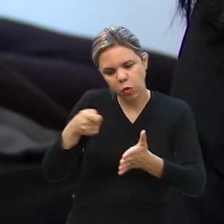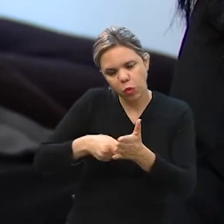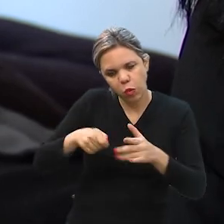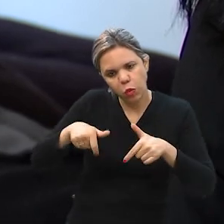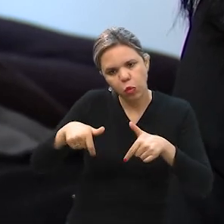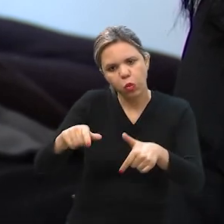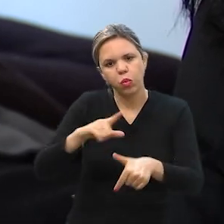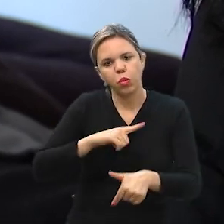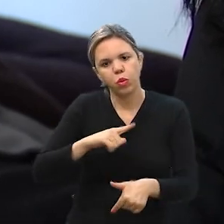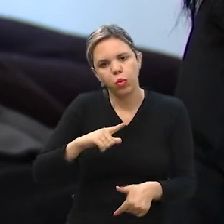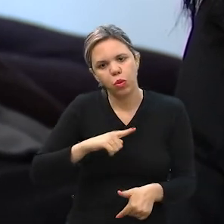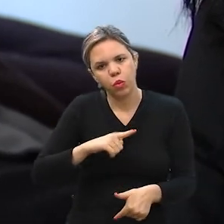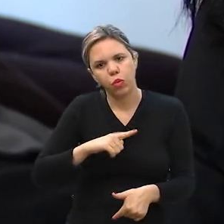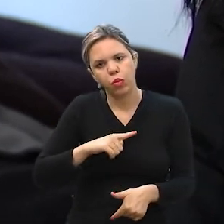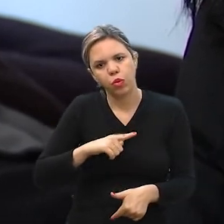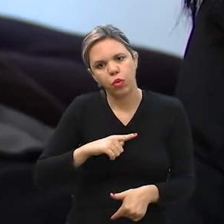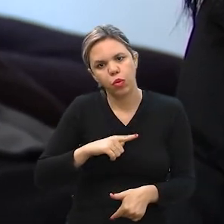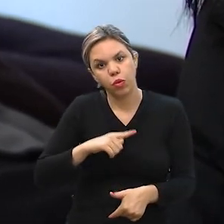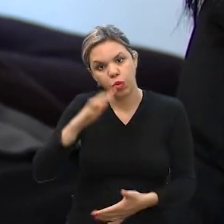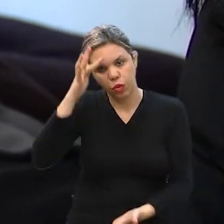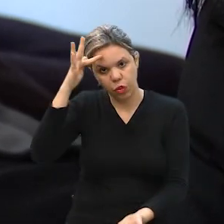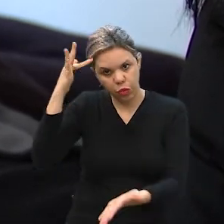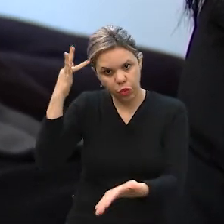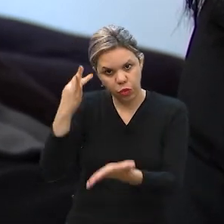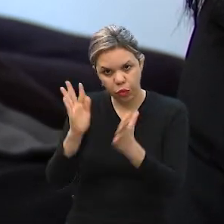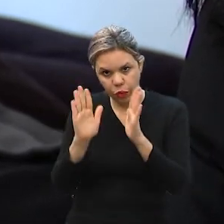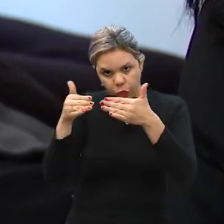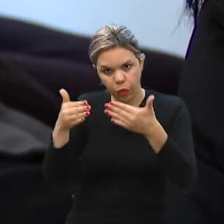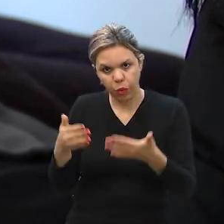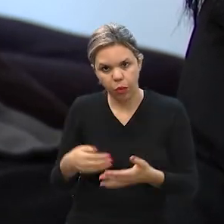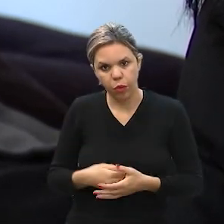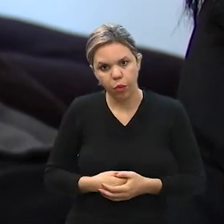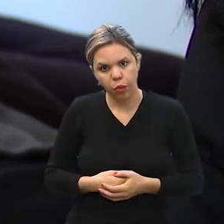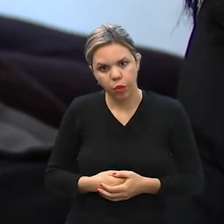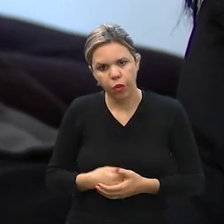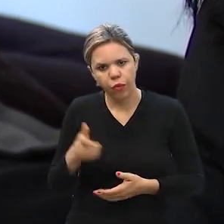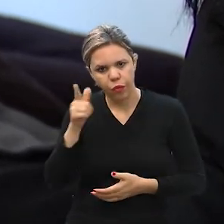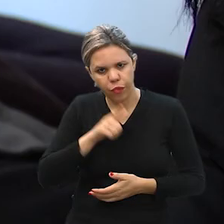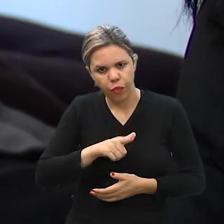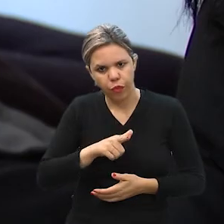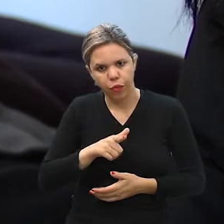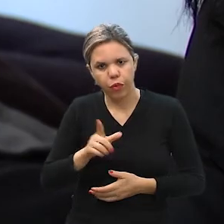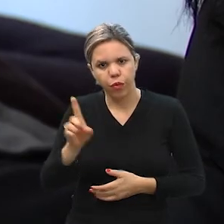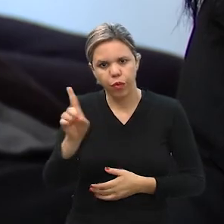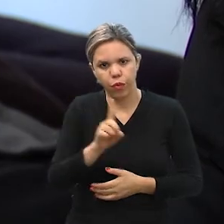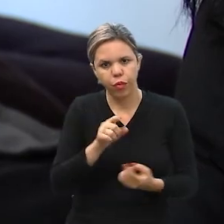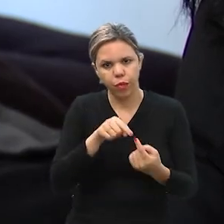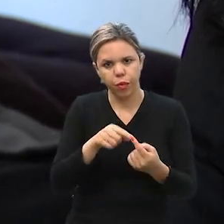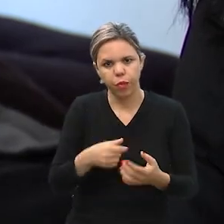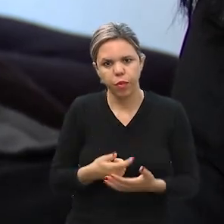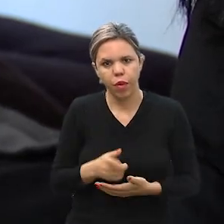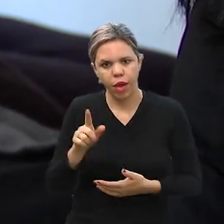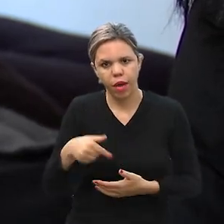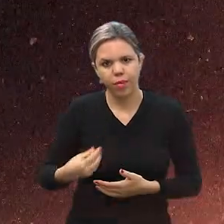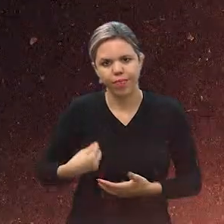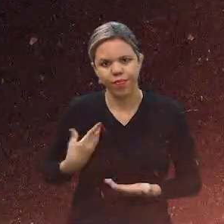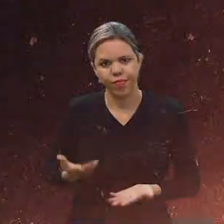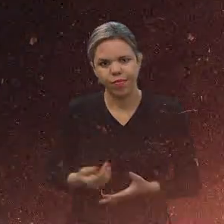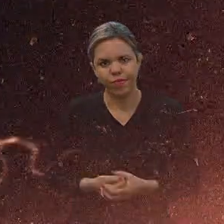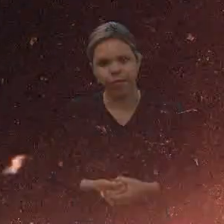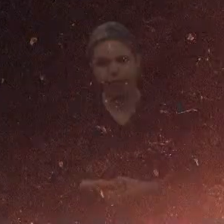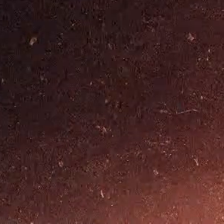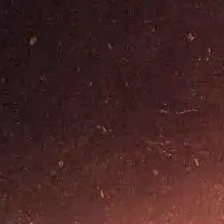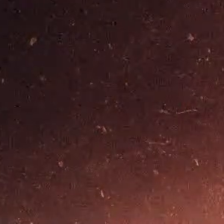batalhar e ter foco e fé, e você vai conseguir chegar onde você quer, que é a vida, né?